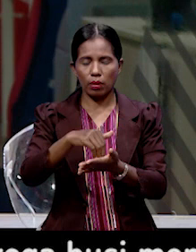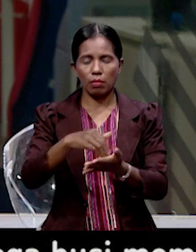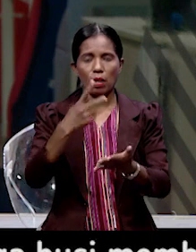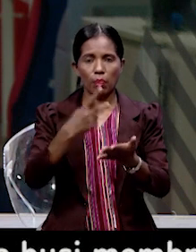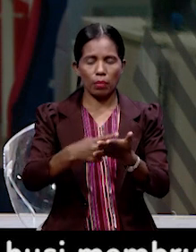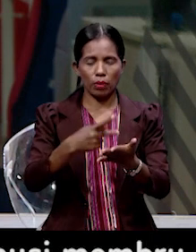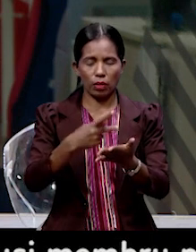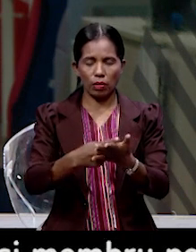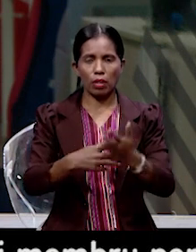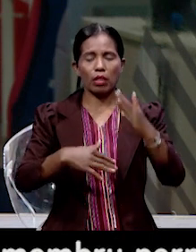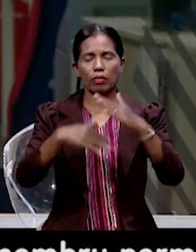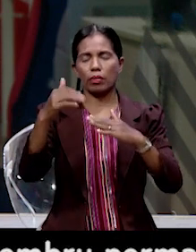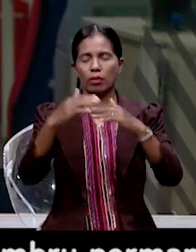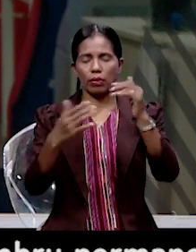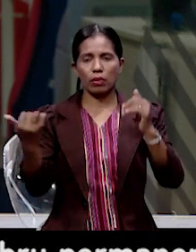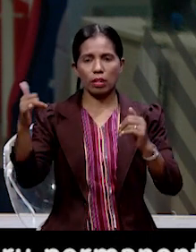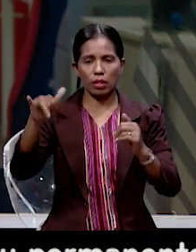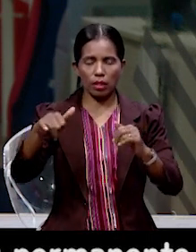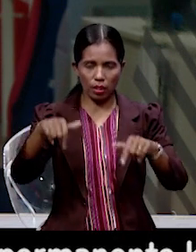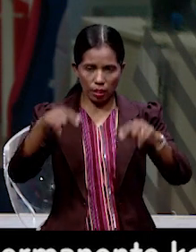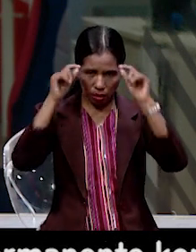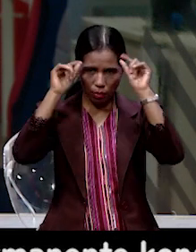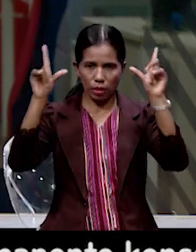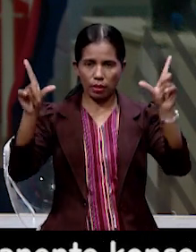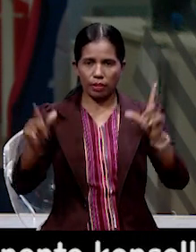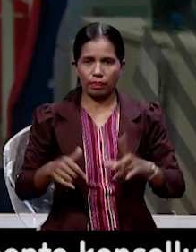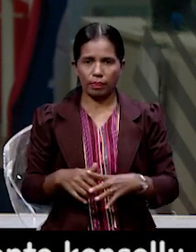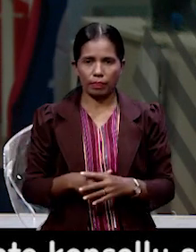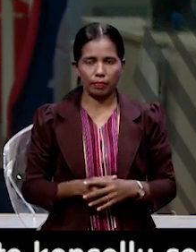projeto infraestrutura Sira e Timor-Leste.